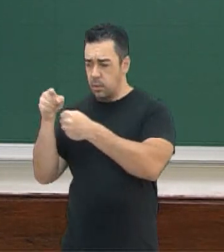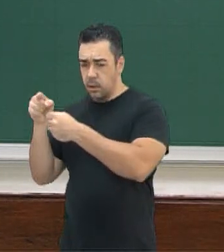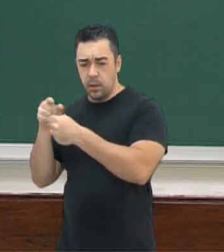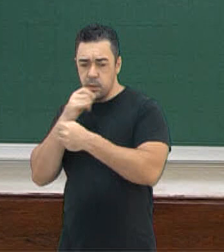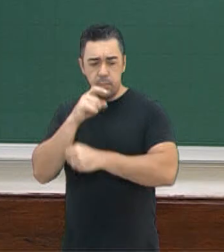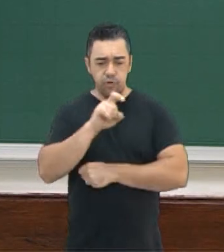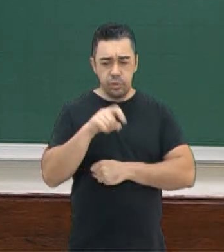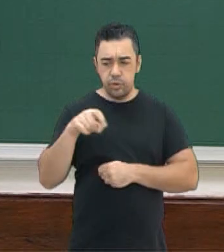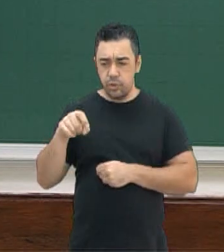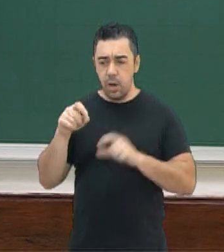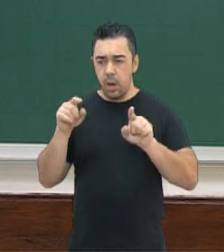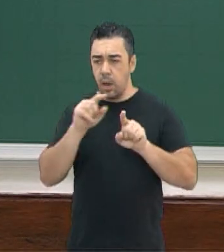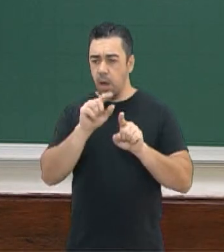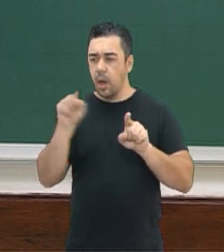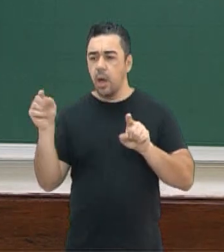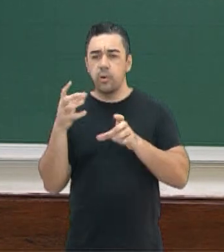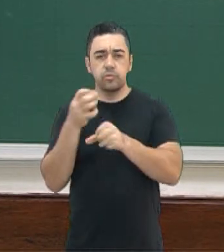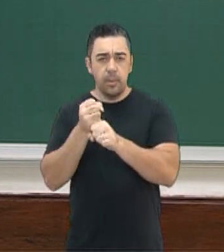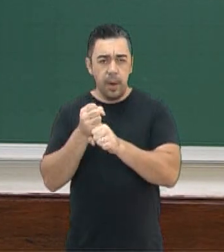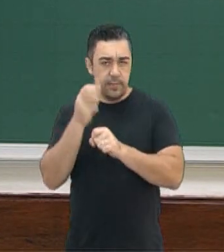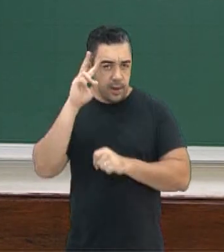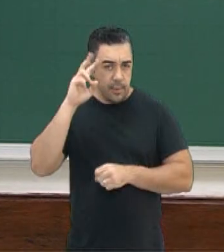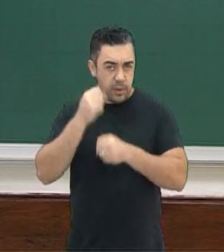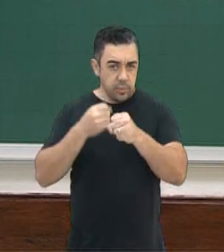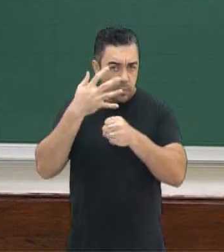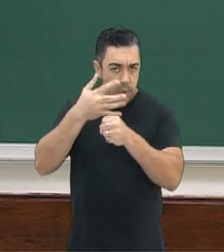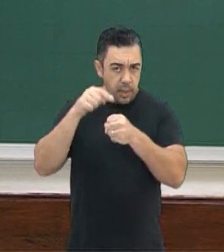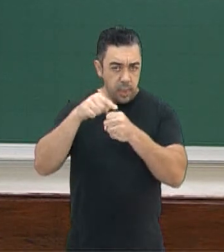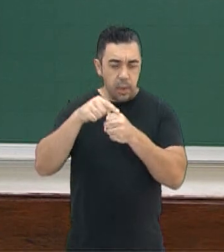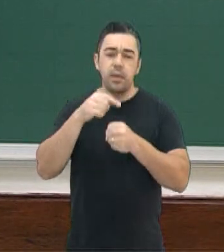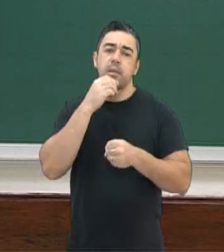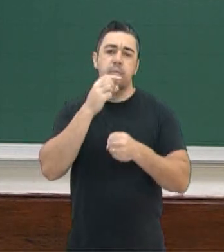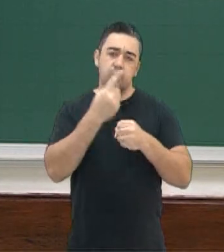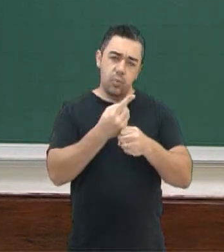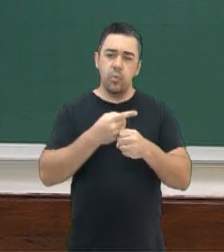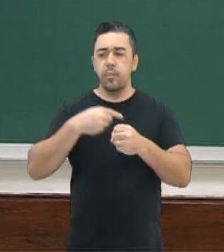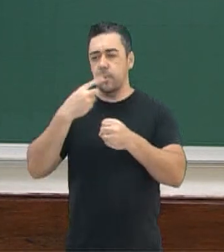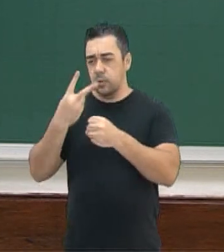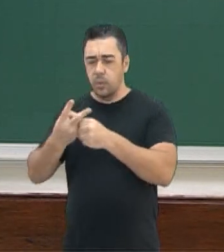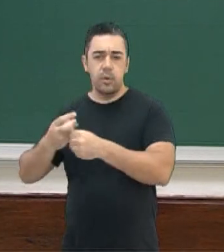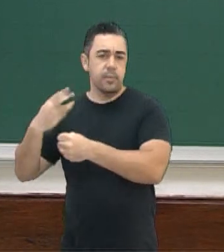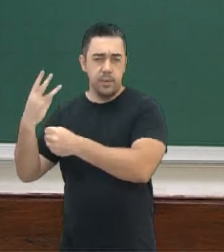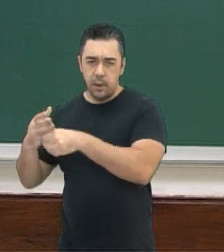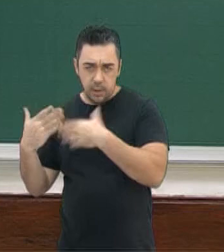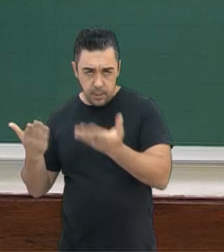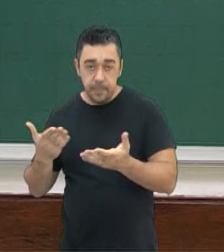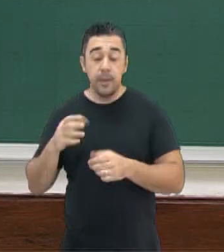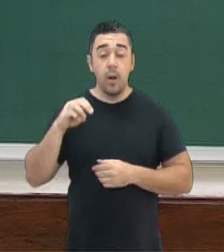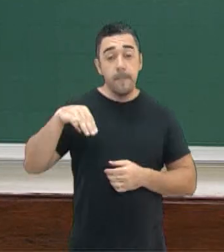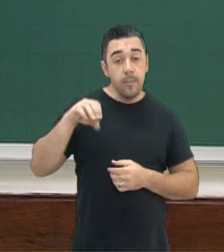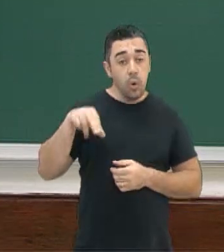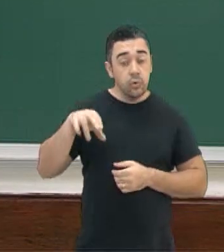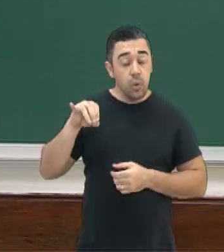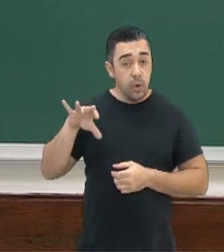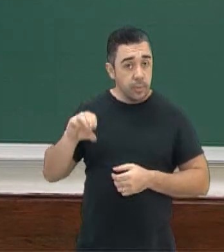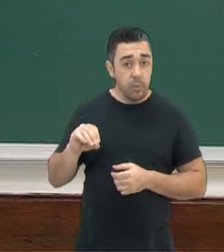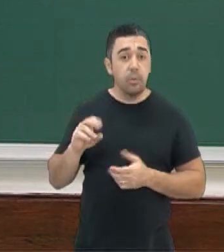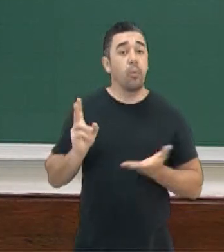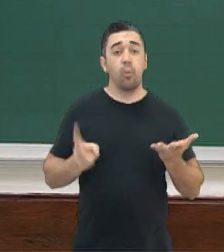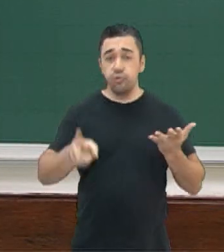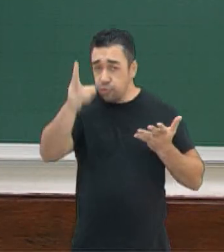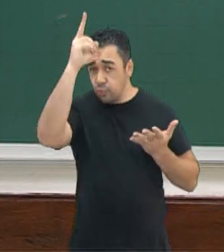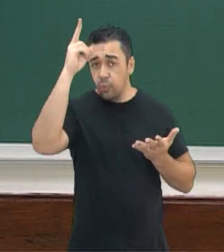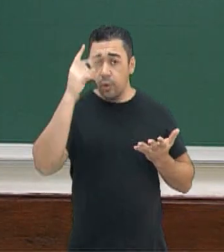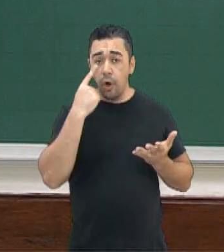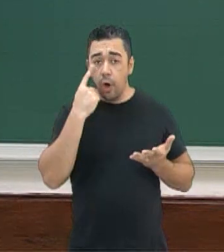fazíamos? Repetia a base e somava o expoente na multiplicação. No monômio, vocês vão olhar que nada vai